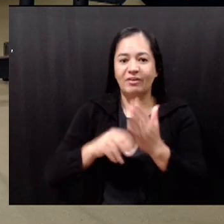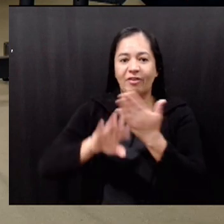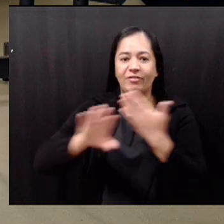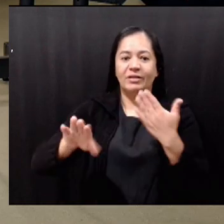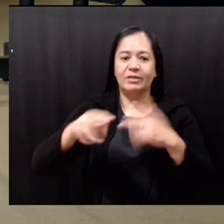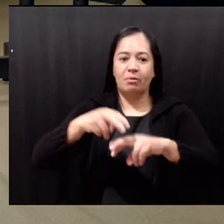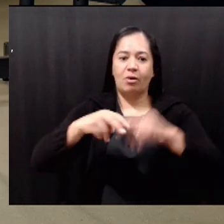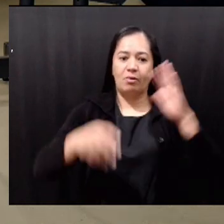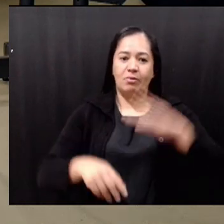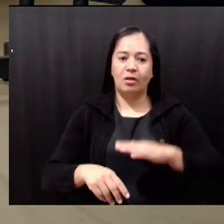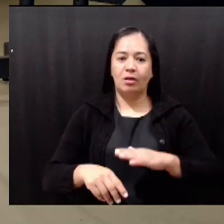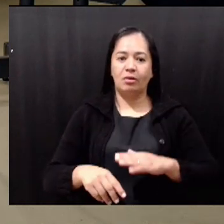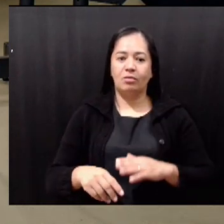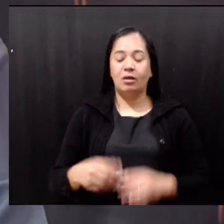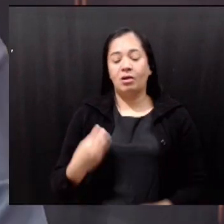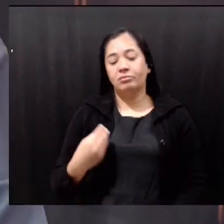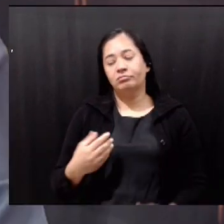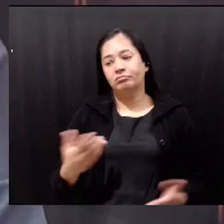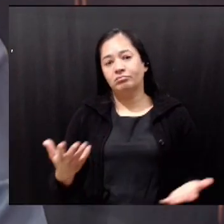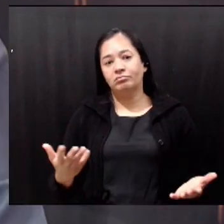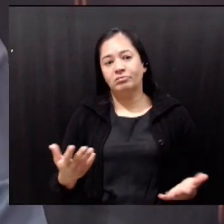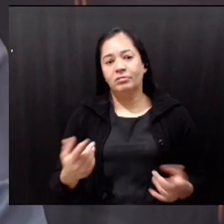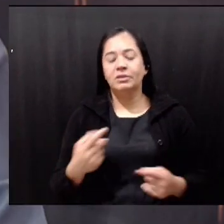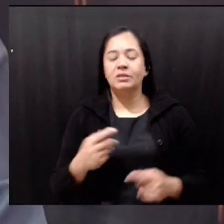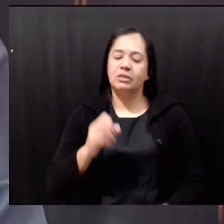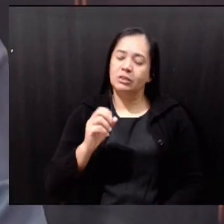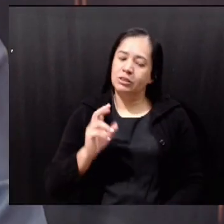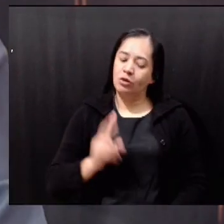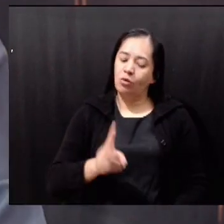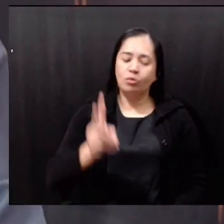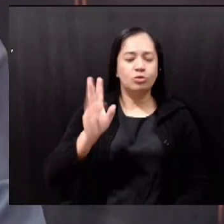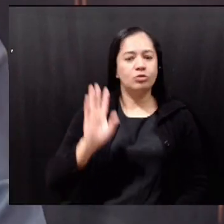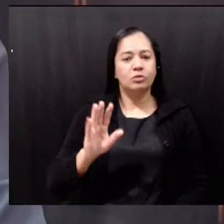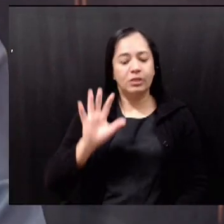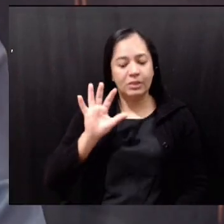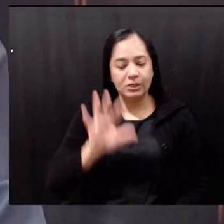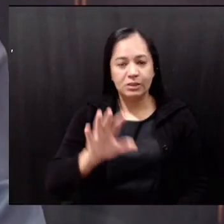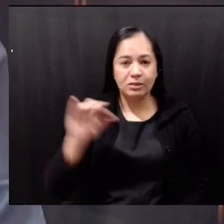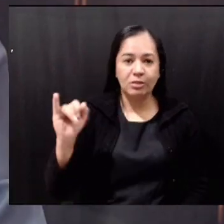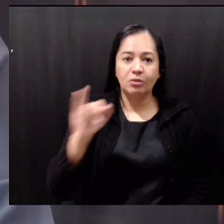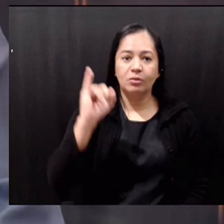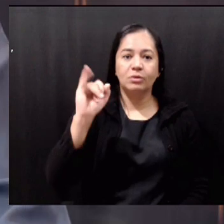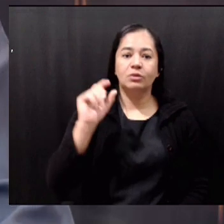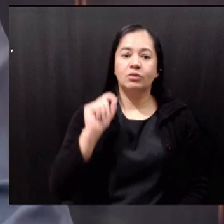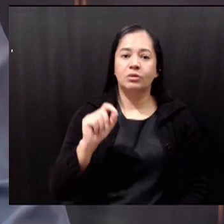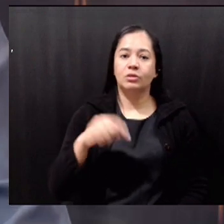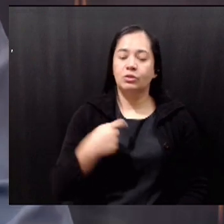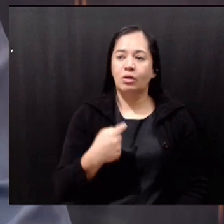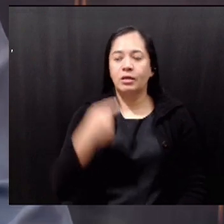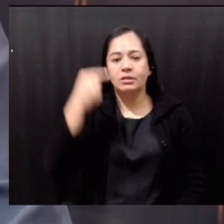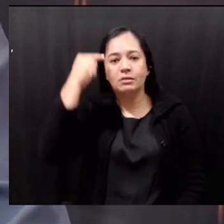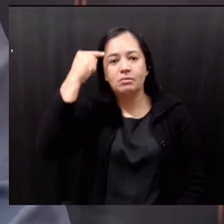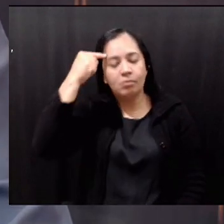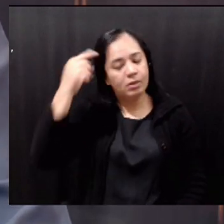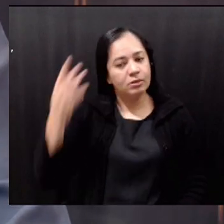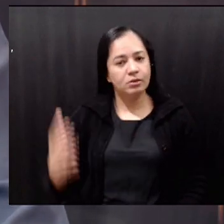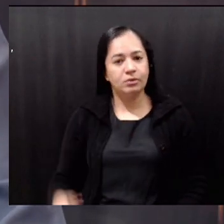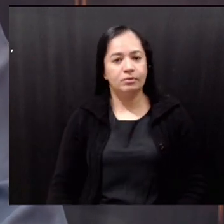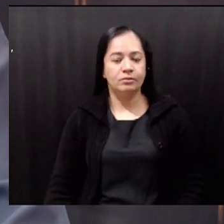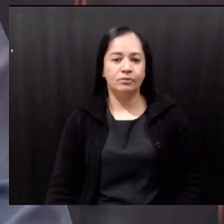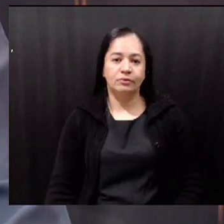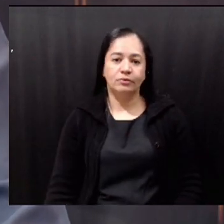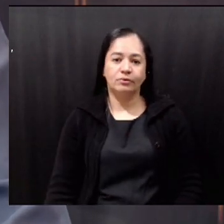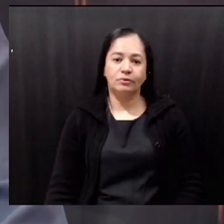Arthur? Com certeza, segue o fluxo e isso é importante a gente parar para pensar, né? Olha, talvez